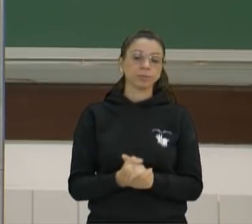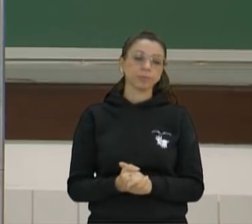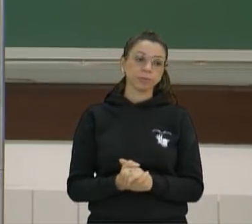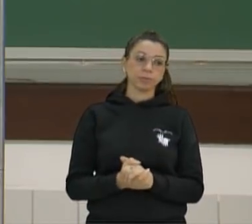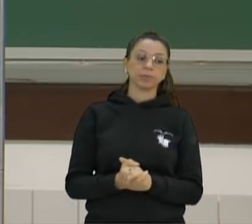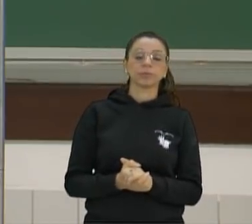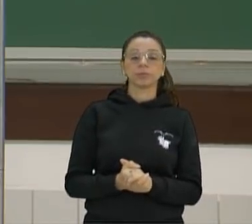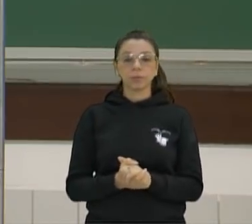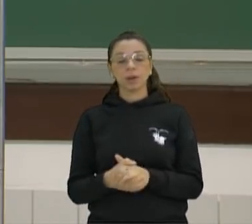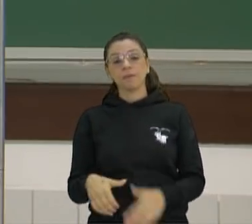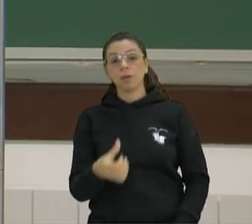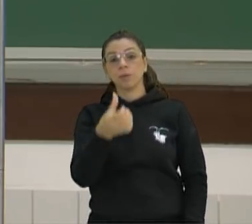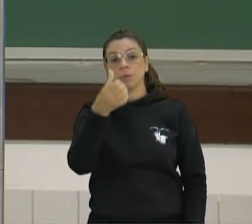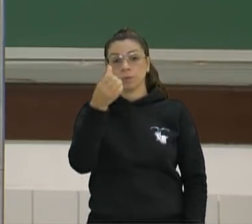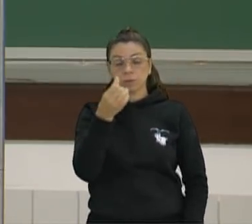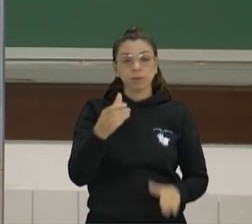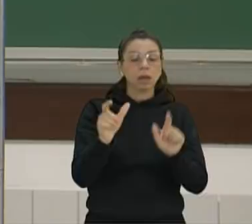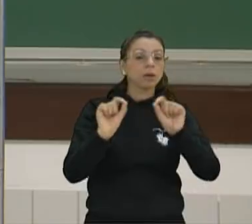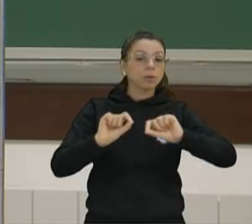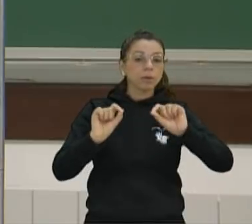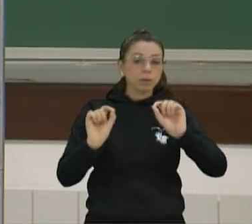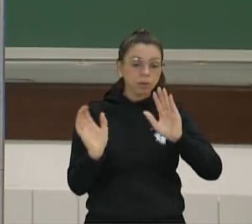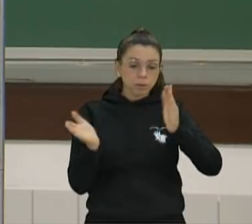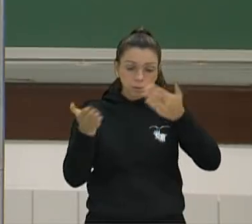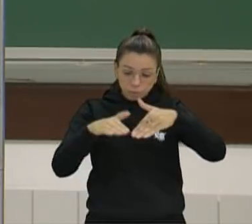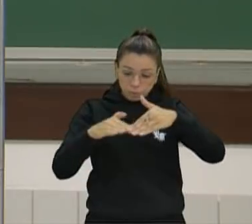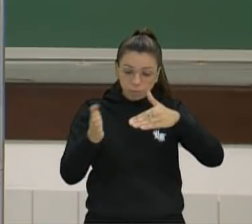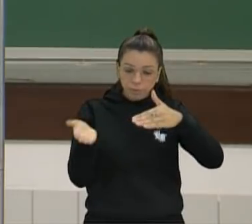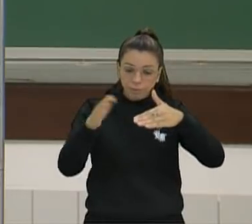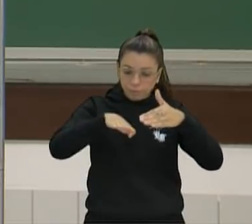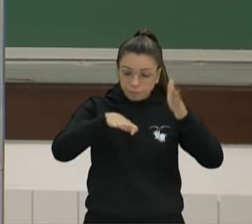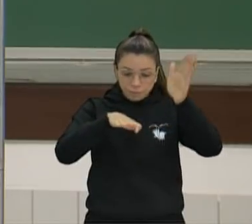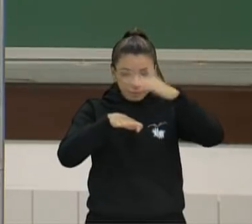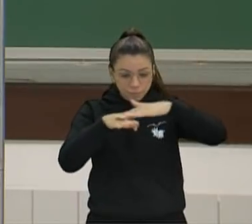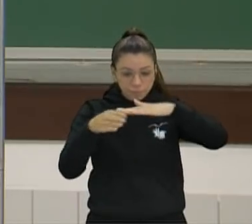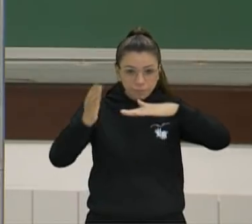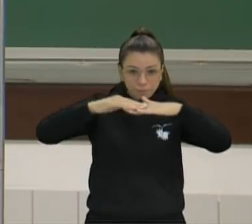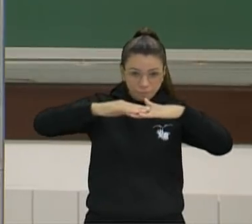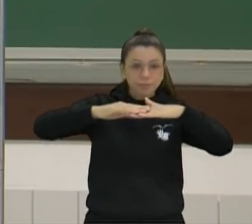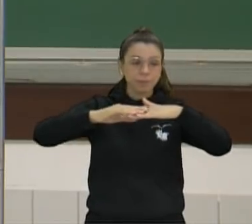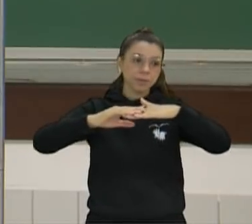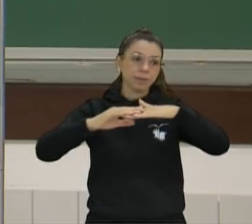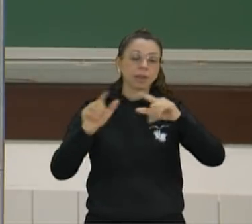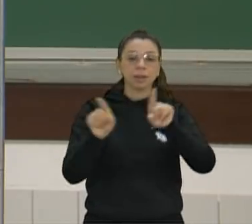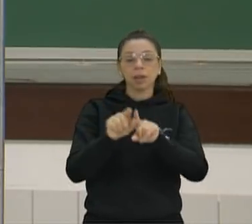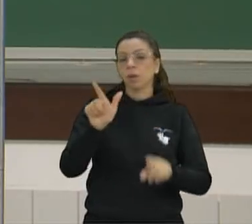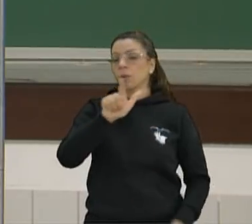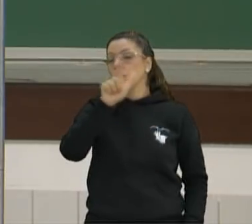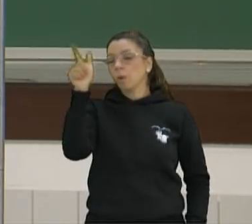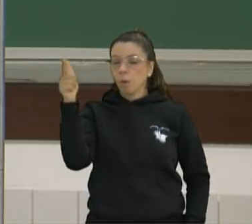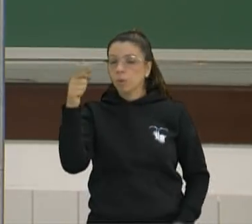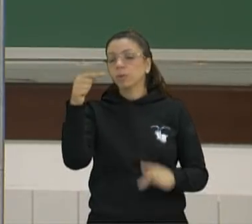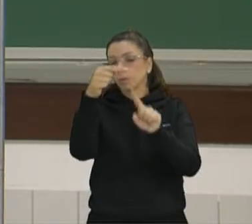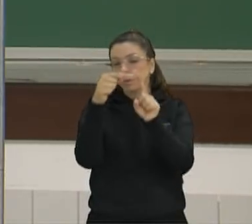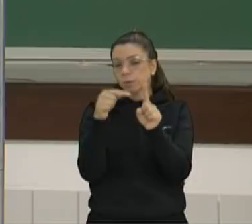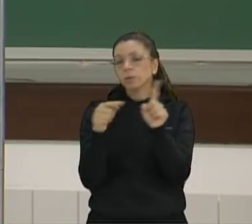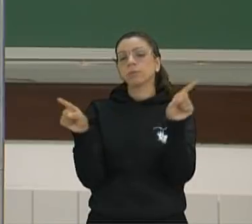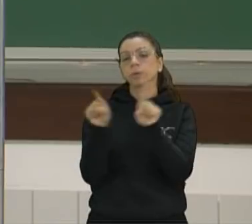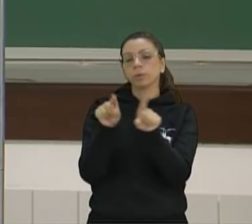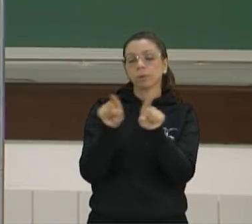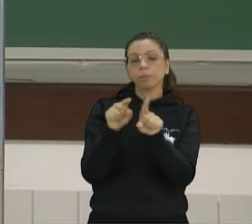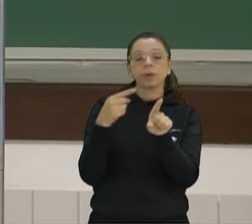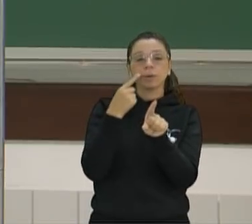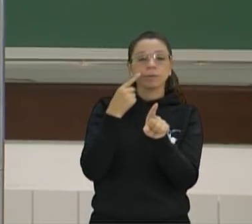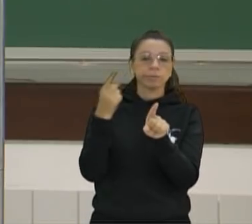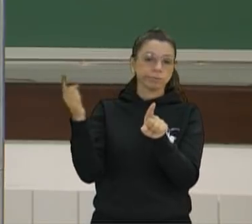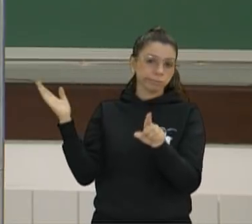né? E esses módulos, eles são todos construídos por meio de dobradura. Nós temos aqui outros sólidos que eu trouxe para você, outras figuras geométricas aqui,